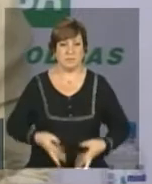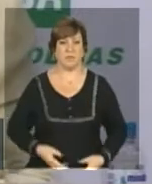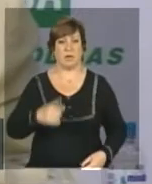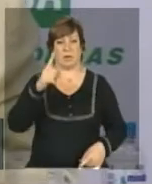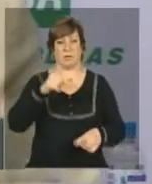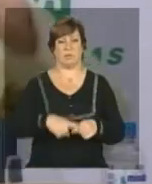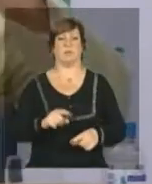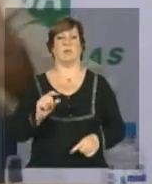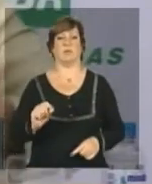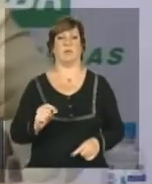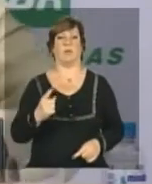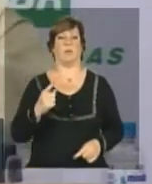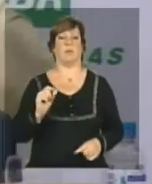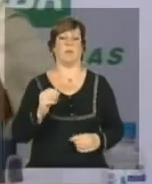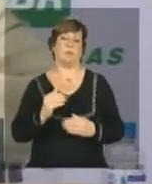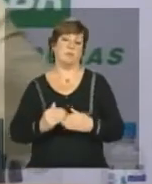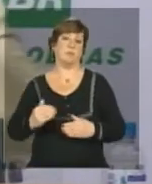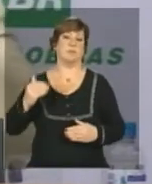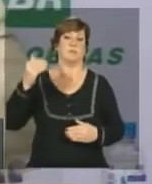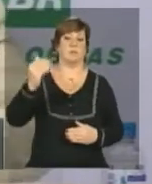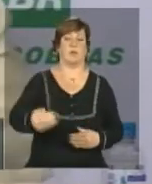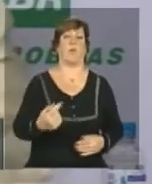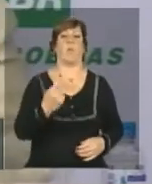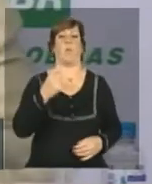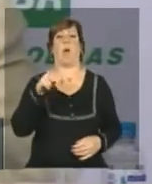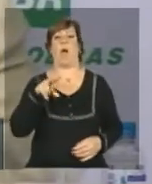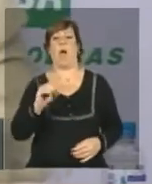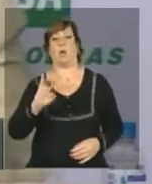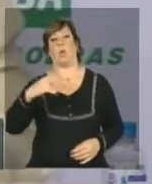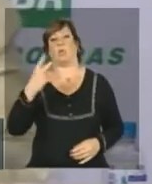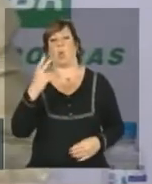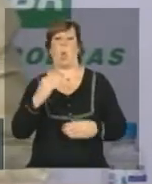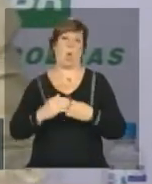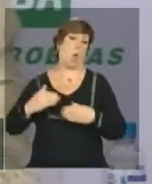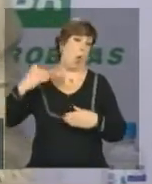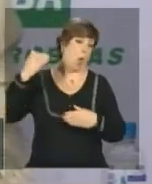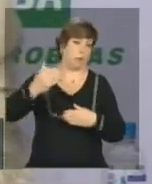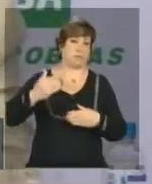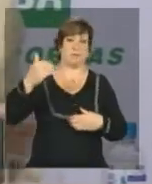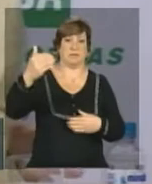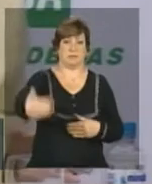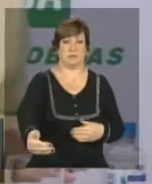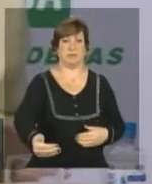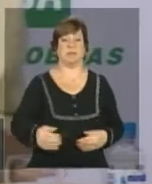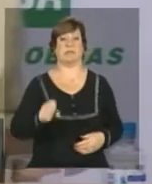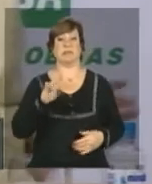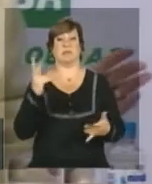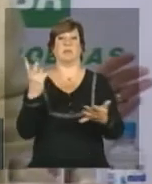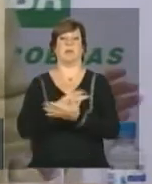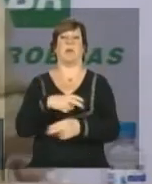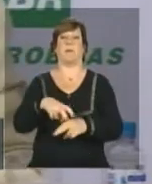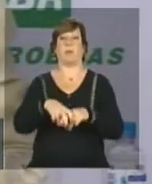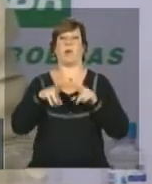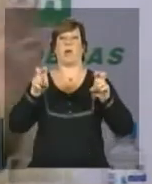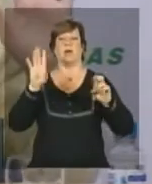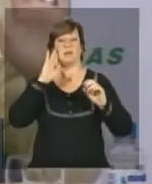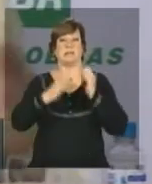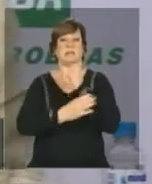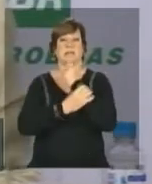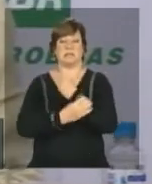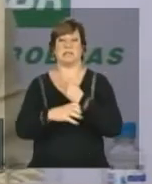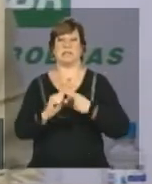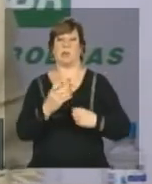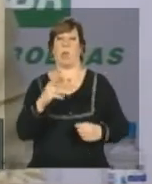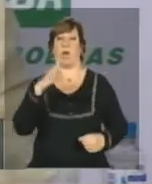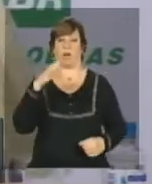completamente uma postergação de 1 ano e 2 anos, se fosse o caso, por questões de segurança, porque essa premissa